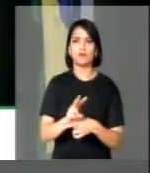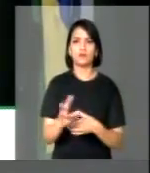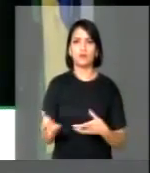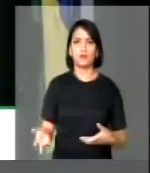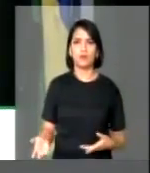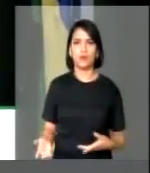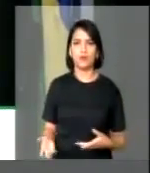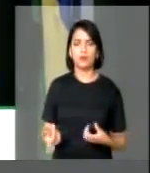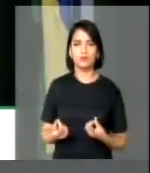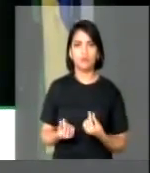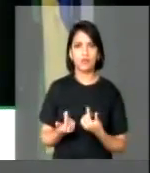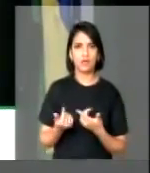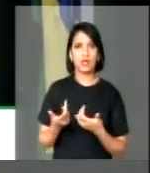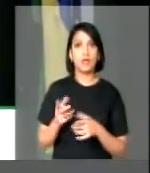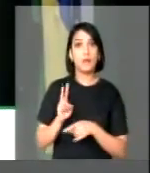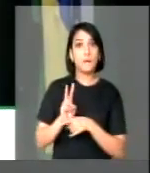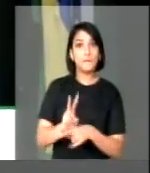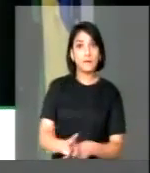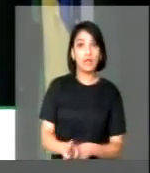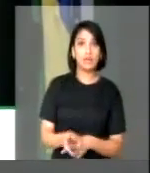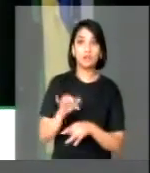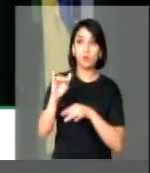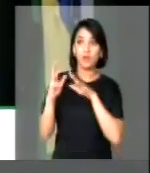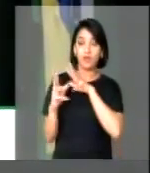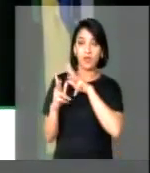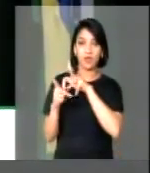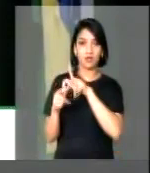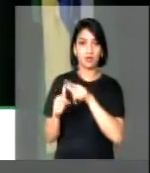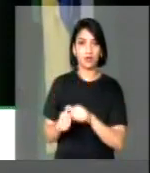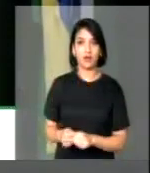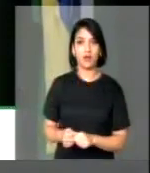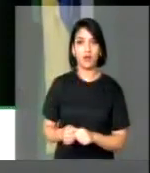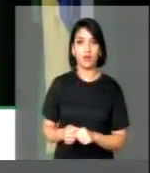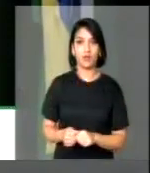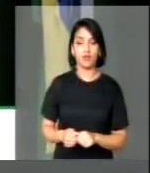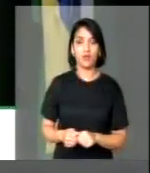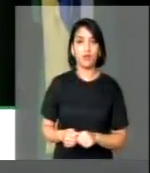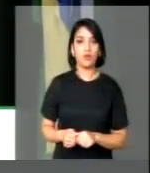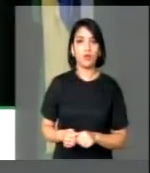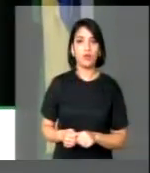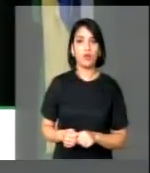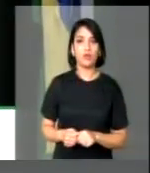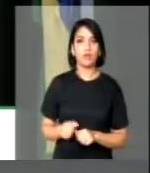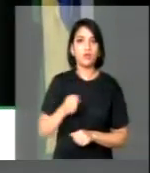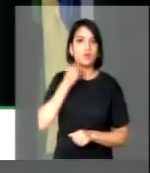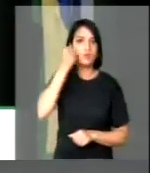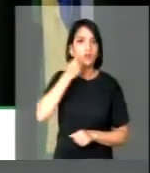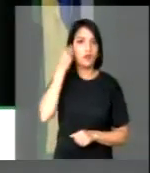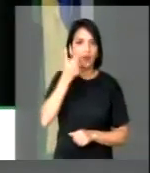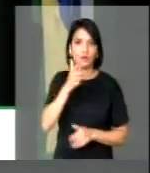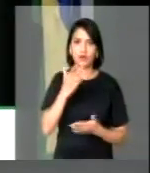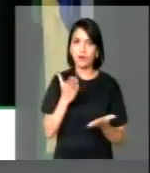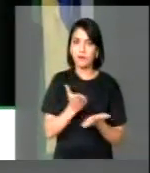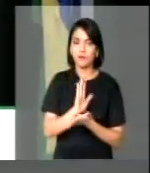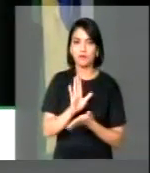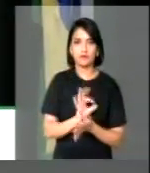Empréstimos internacionais que não sequer passaram pela aprovação do Senado.